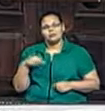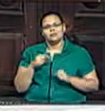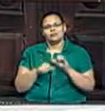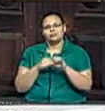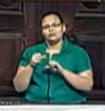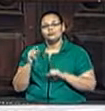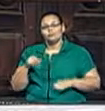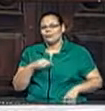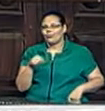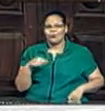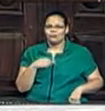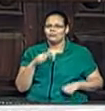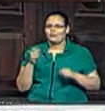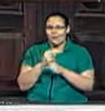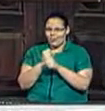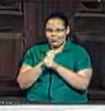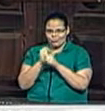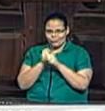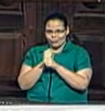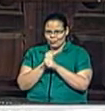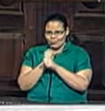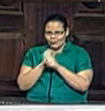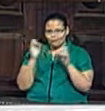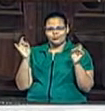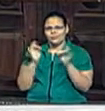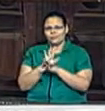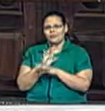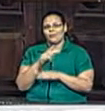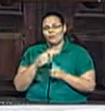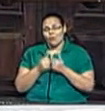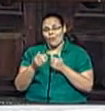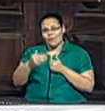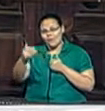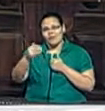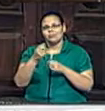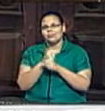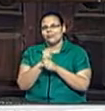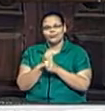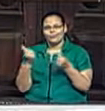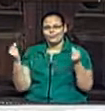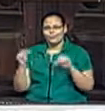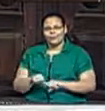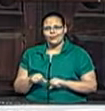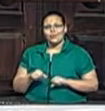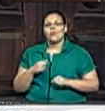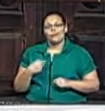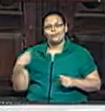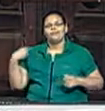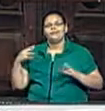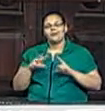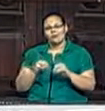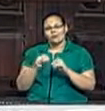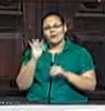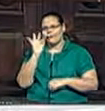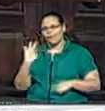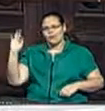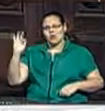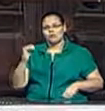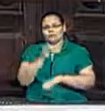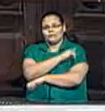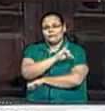estrutura, nós não fechamos o ano e, infelizmente, poderemos começar o ano da pior maneira possível, com uma intervenção federal no Rio de Janeiro,